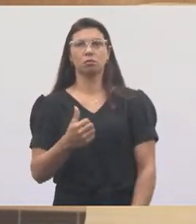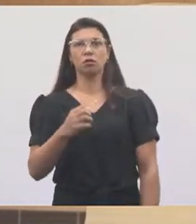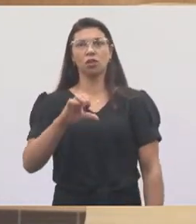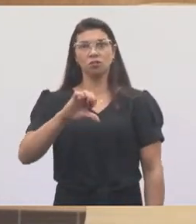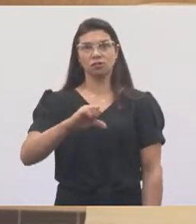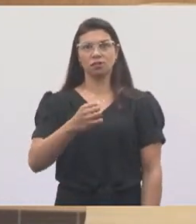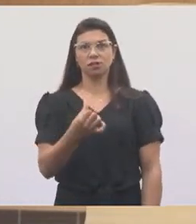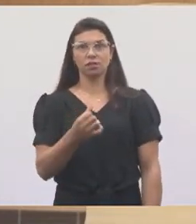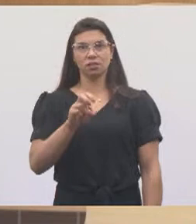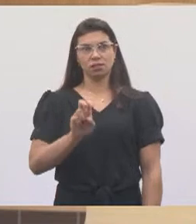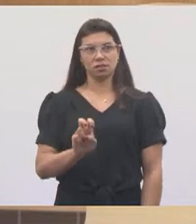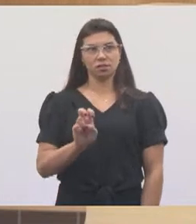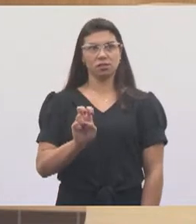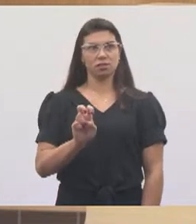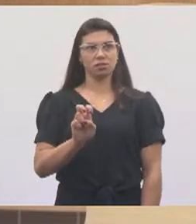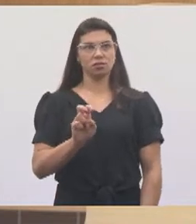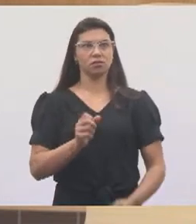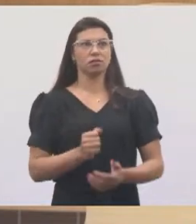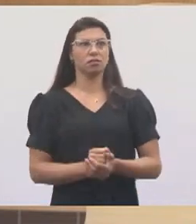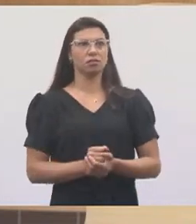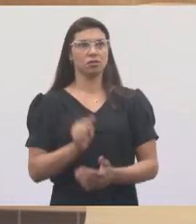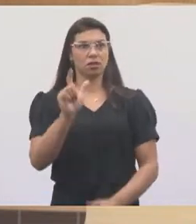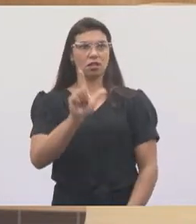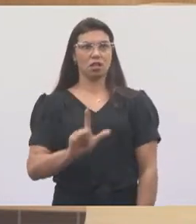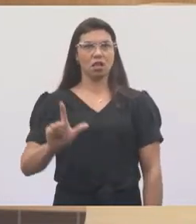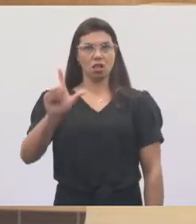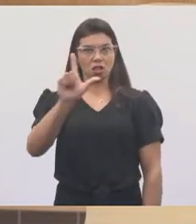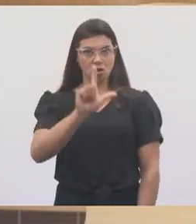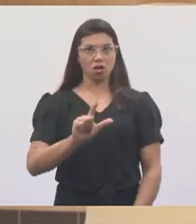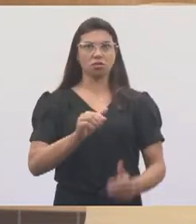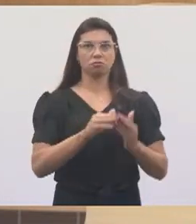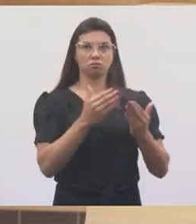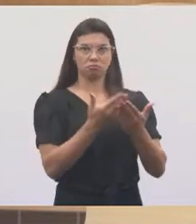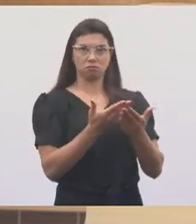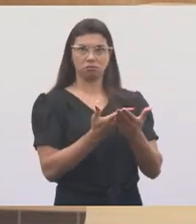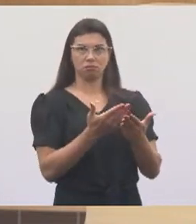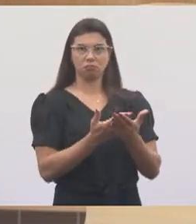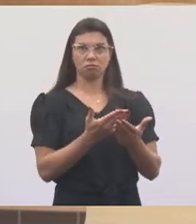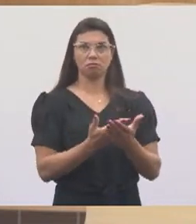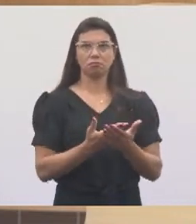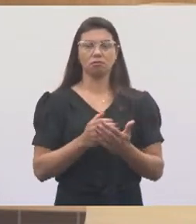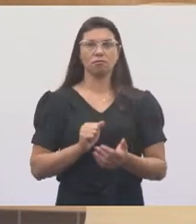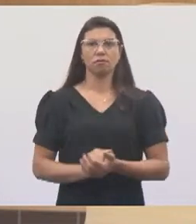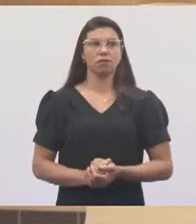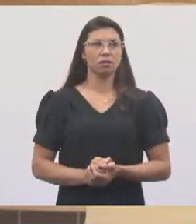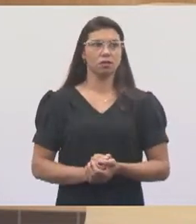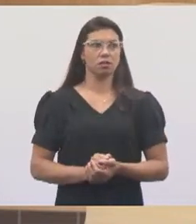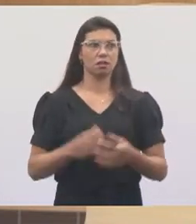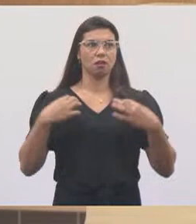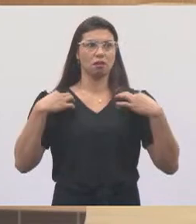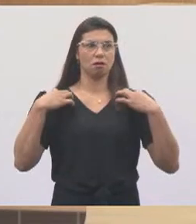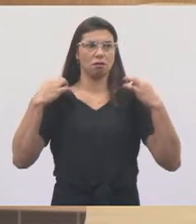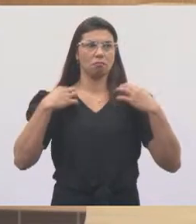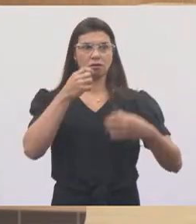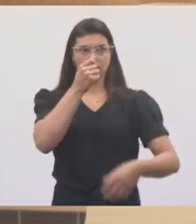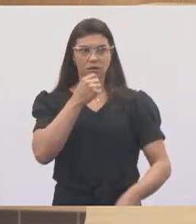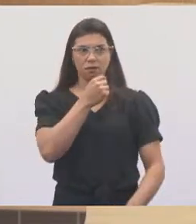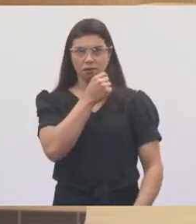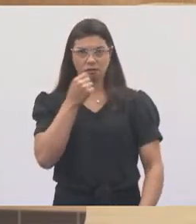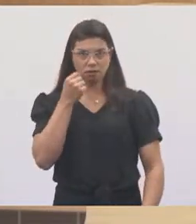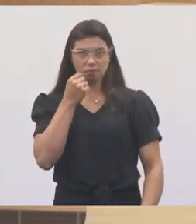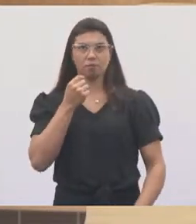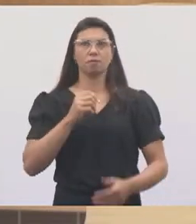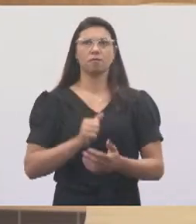de Filosofia de Lorena. Ministro da Sagrada Eucaristia, empossado pelo excelentíssimo reverendíssimo